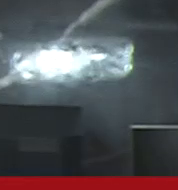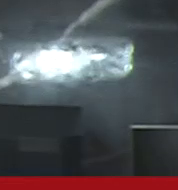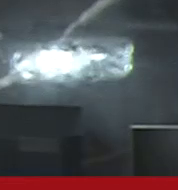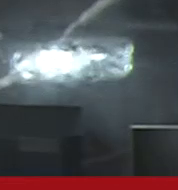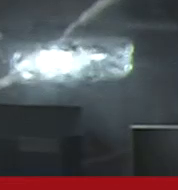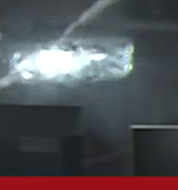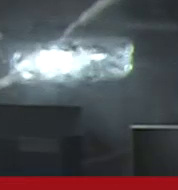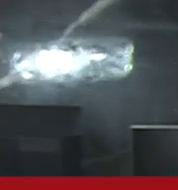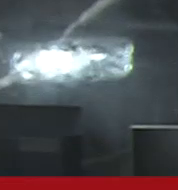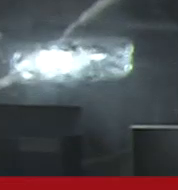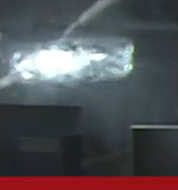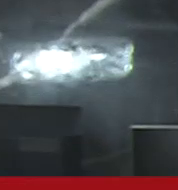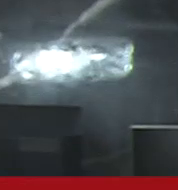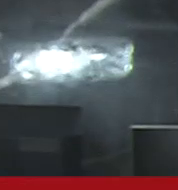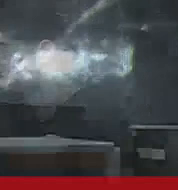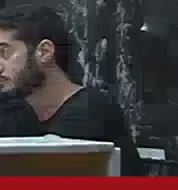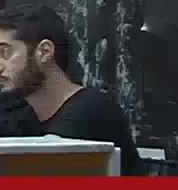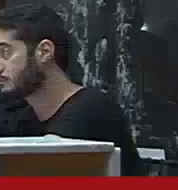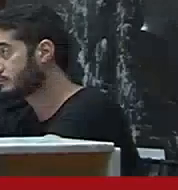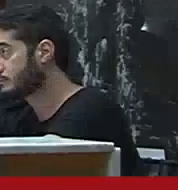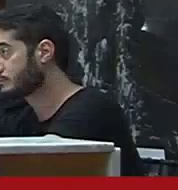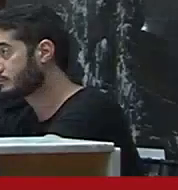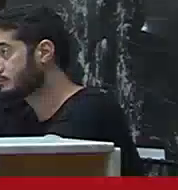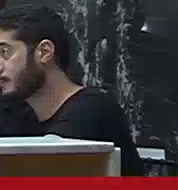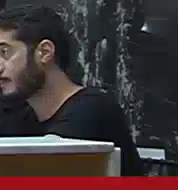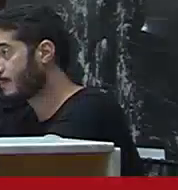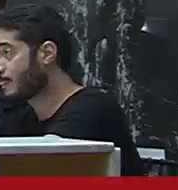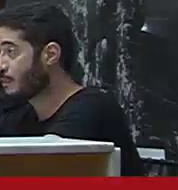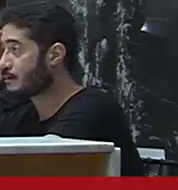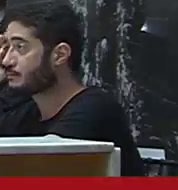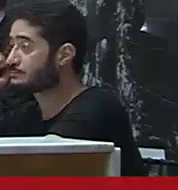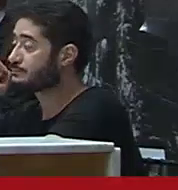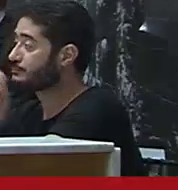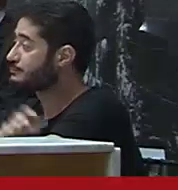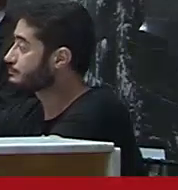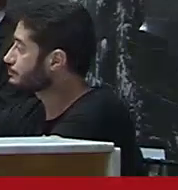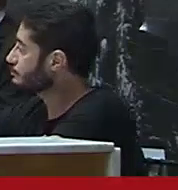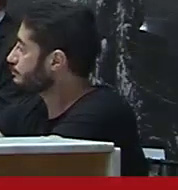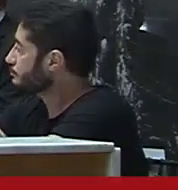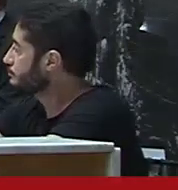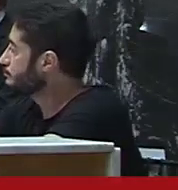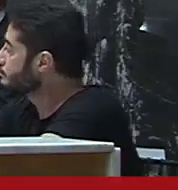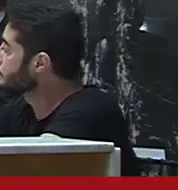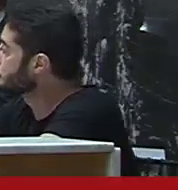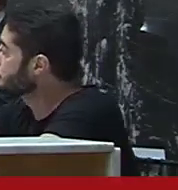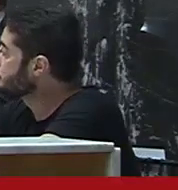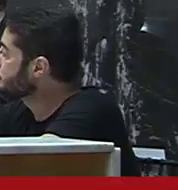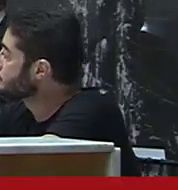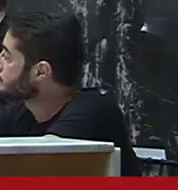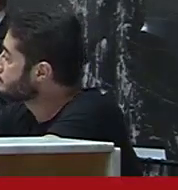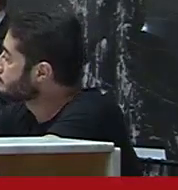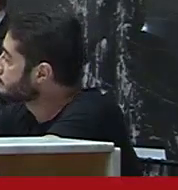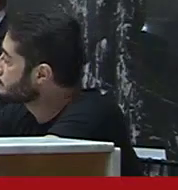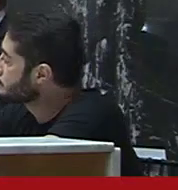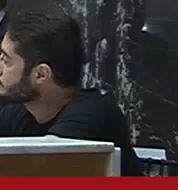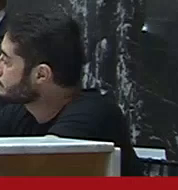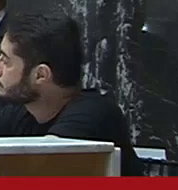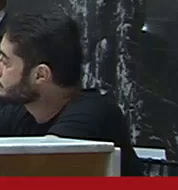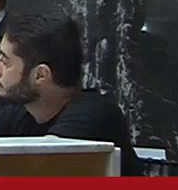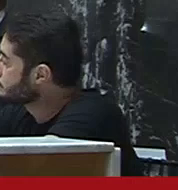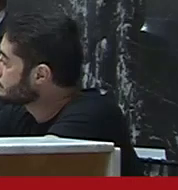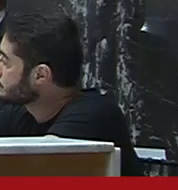Convidamos para receber a homenagem a servidora ativa com mais tempo de serviço na Assembleia Legislativa de Minas